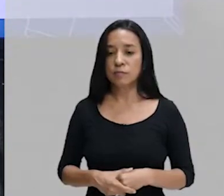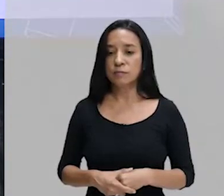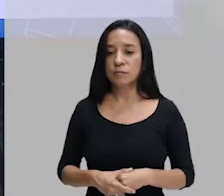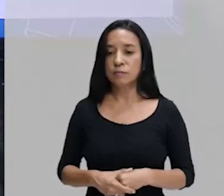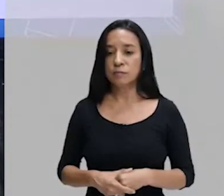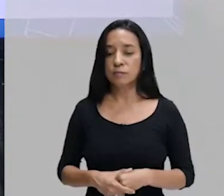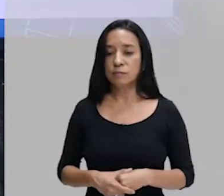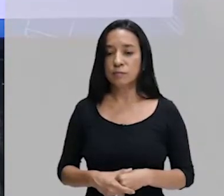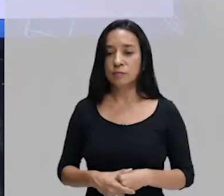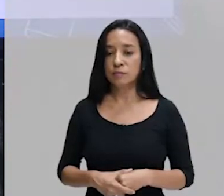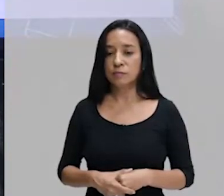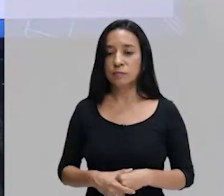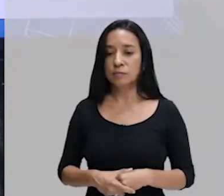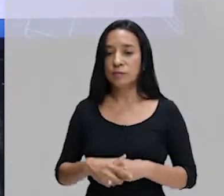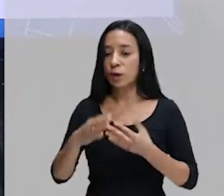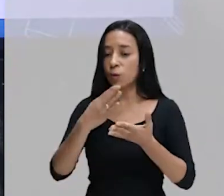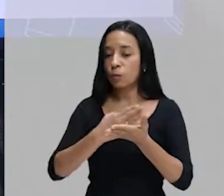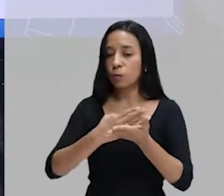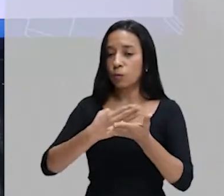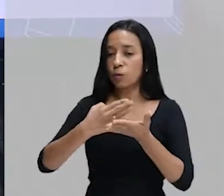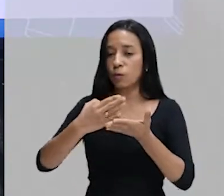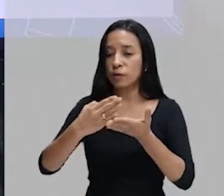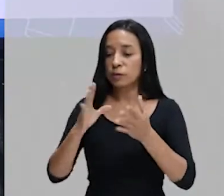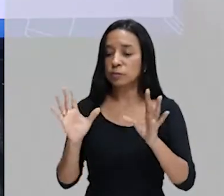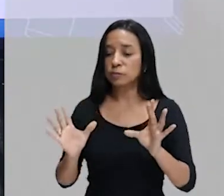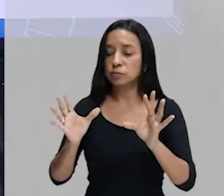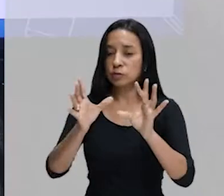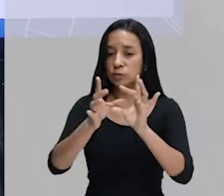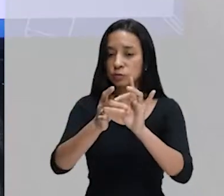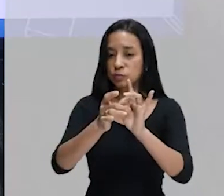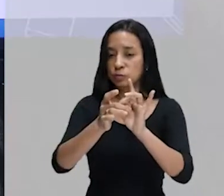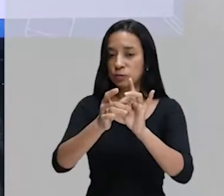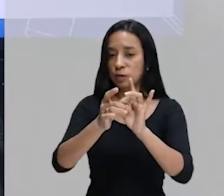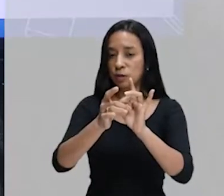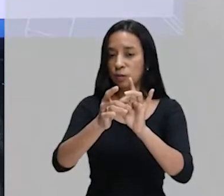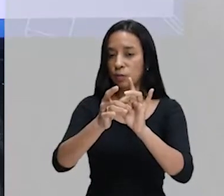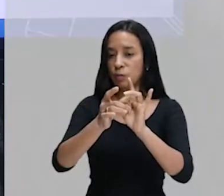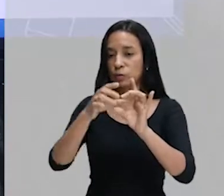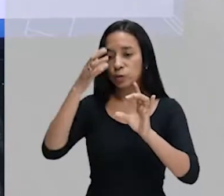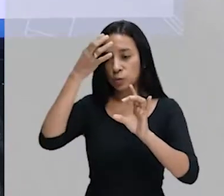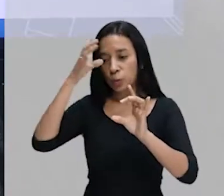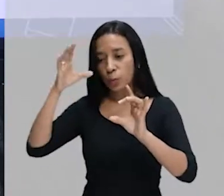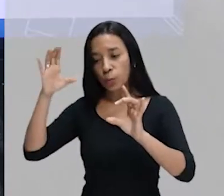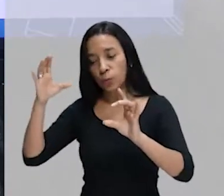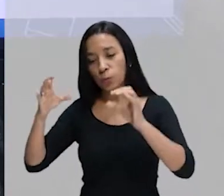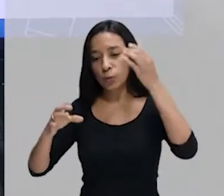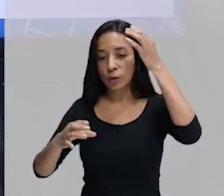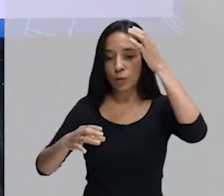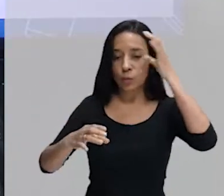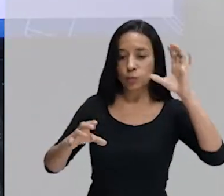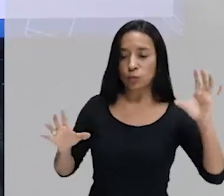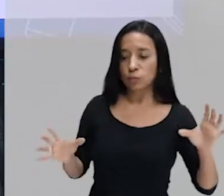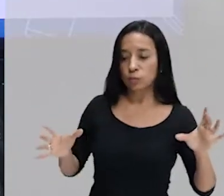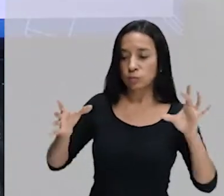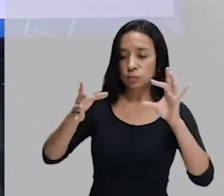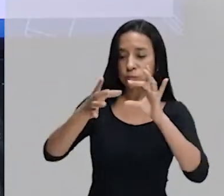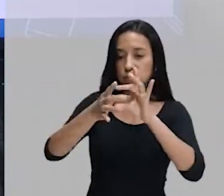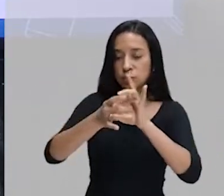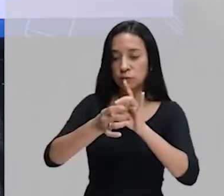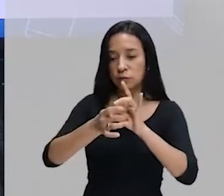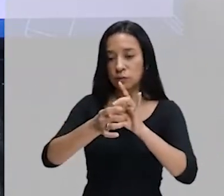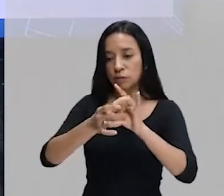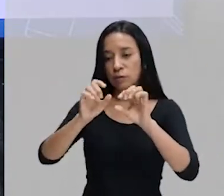o mundo. Então, foi a partir dessa junção, né, dessas duas culturas distintas que nós falamos, que